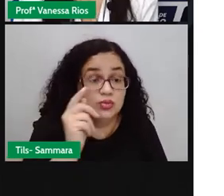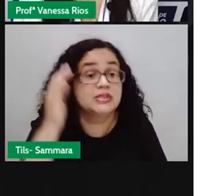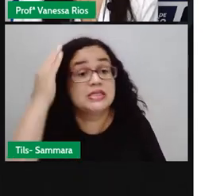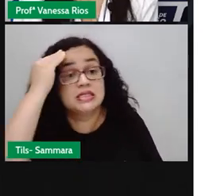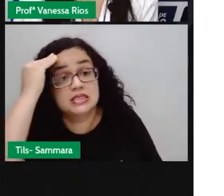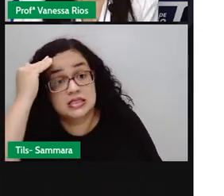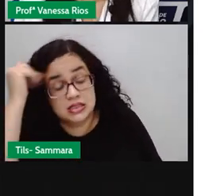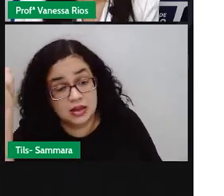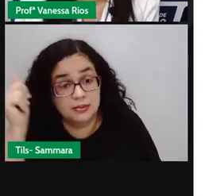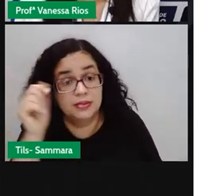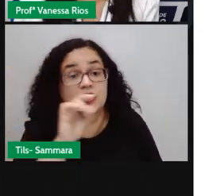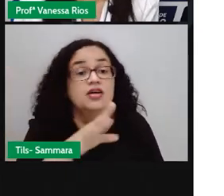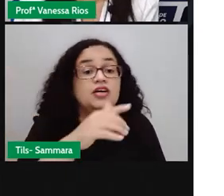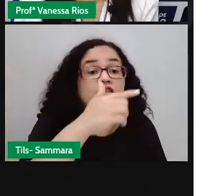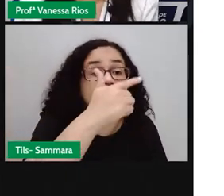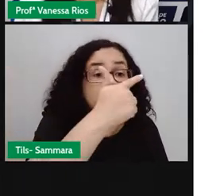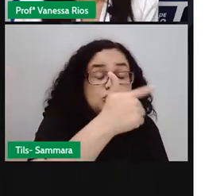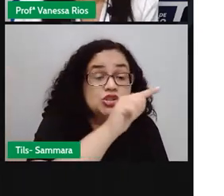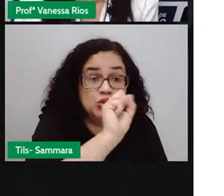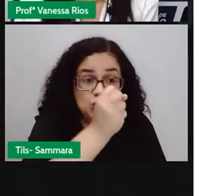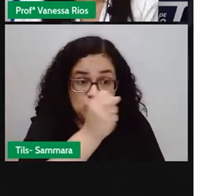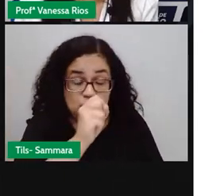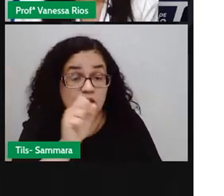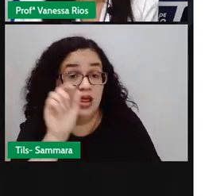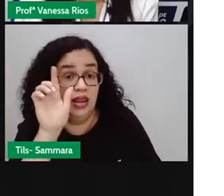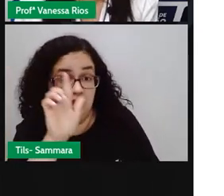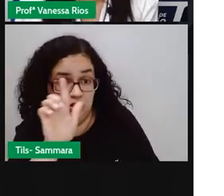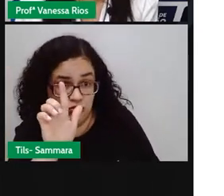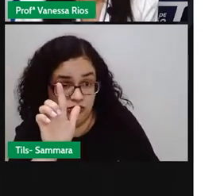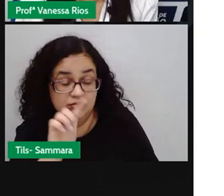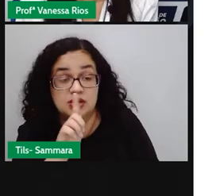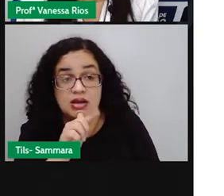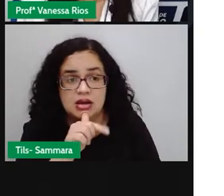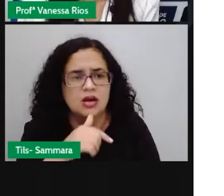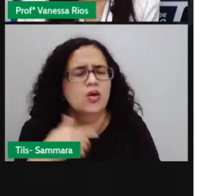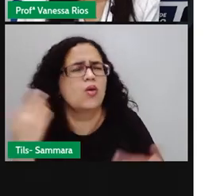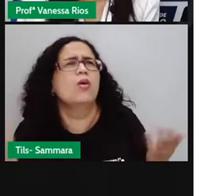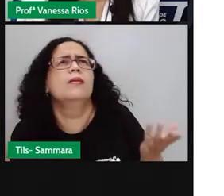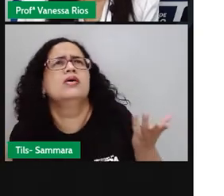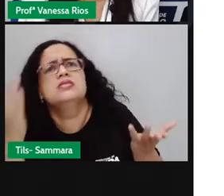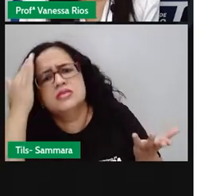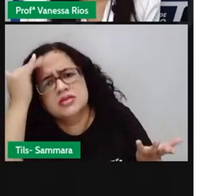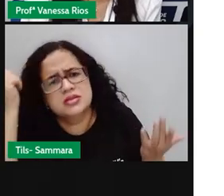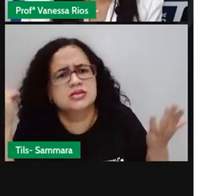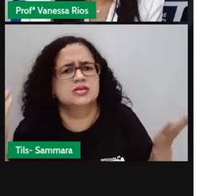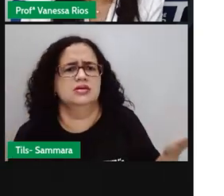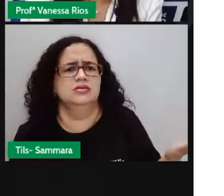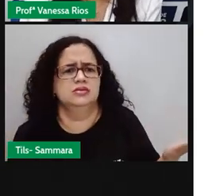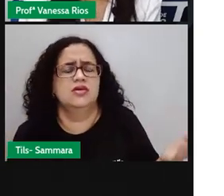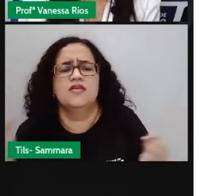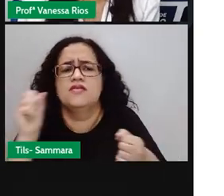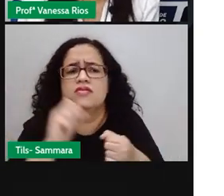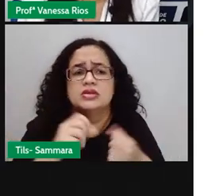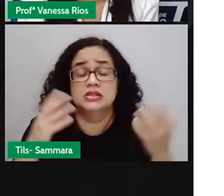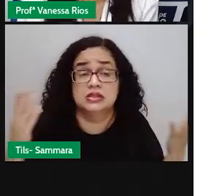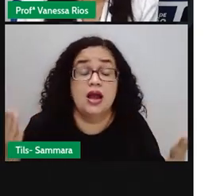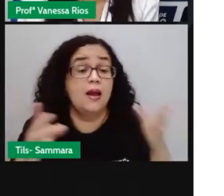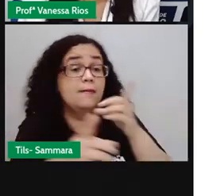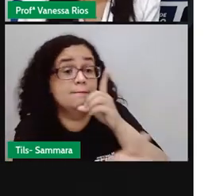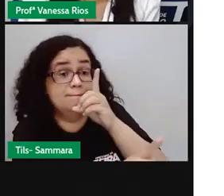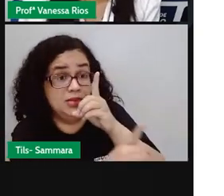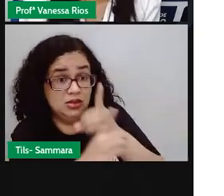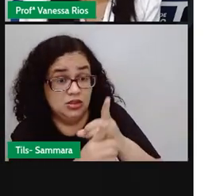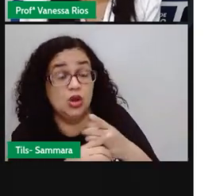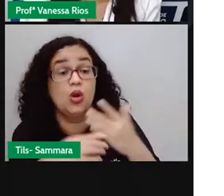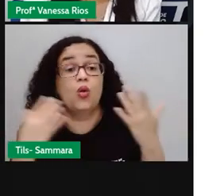sabe que cabem aí 28 litros. Como é que eu sei né? Como é que eu faço para